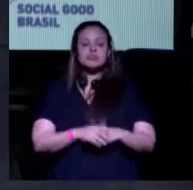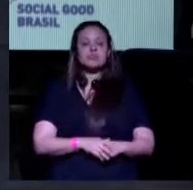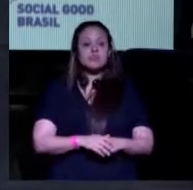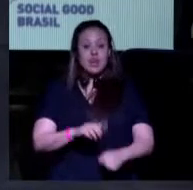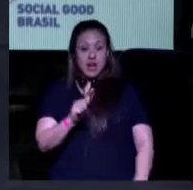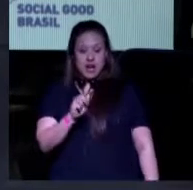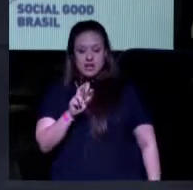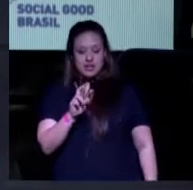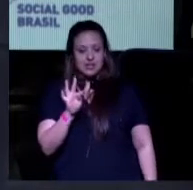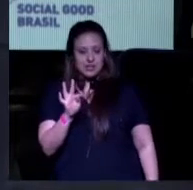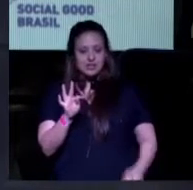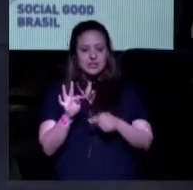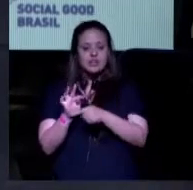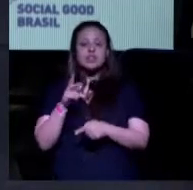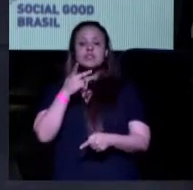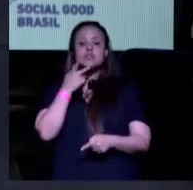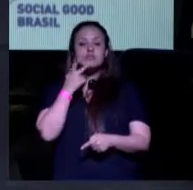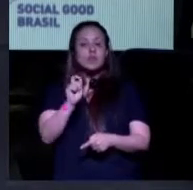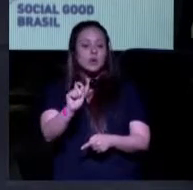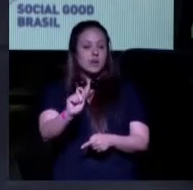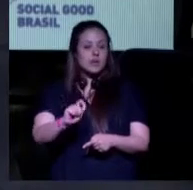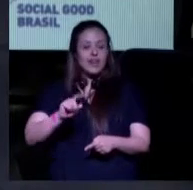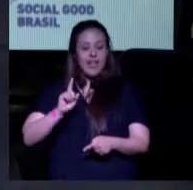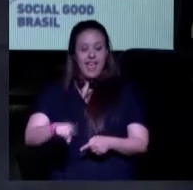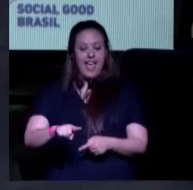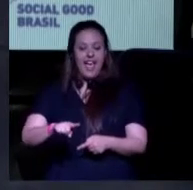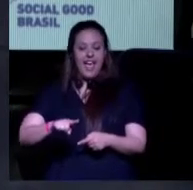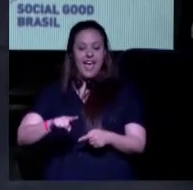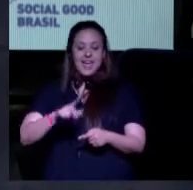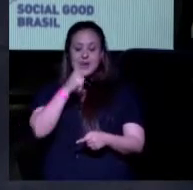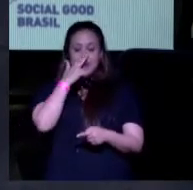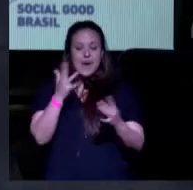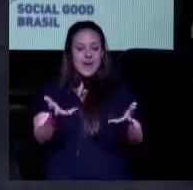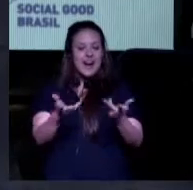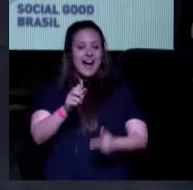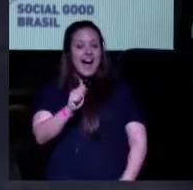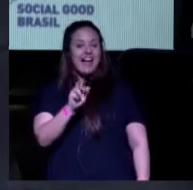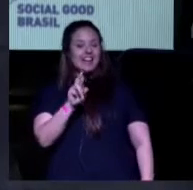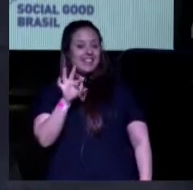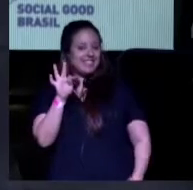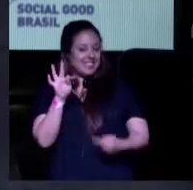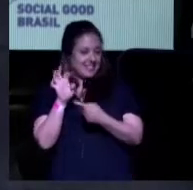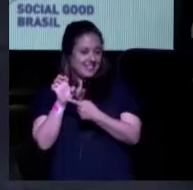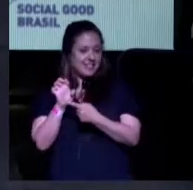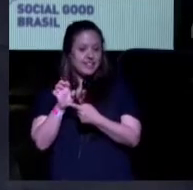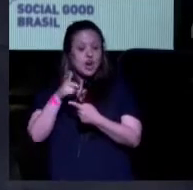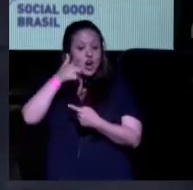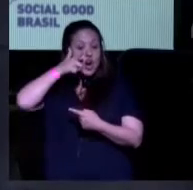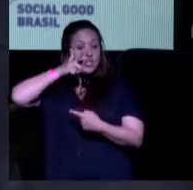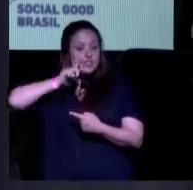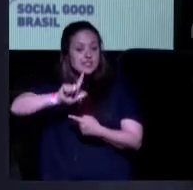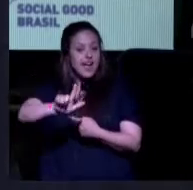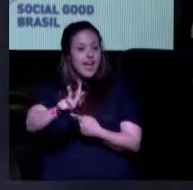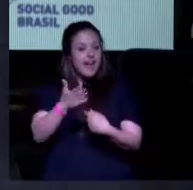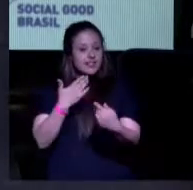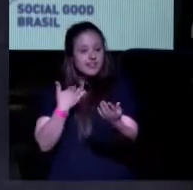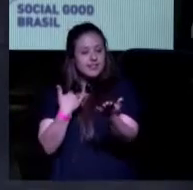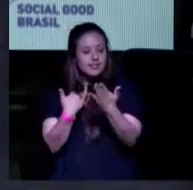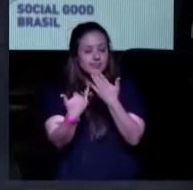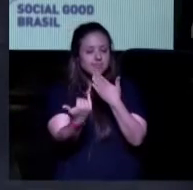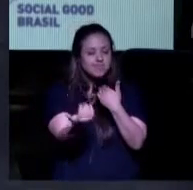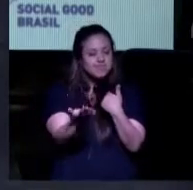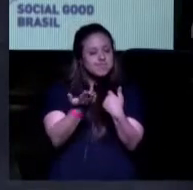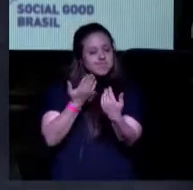gft ar conversas significativas pra mim é uma ferramenta poderosíssima para trazer para qualquer tipo de